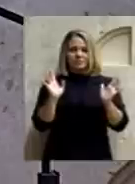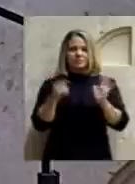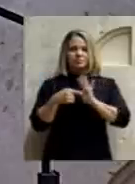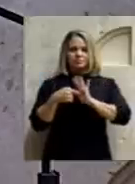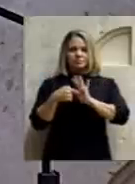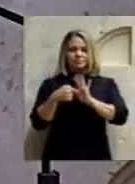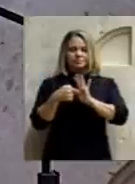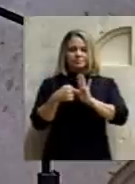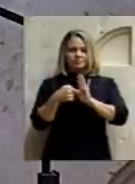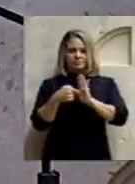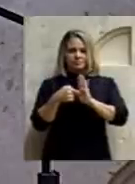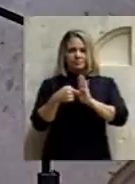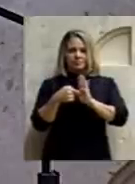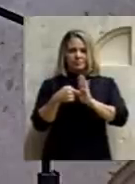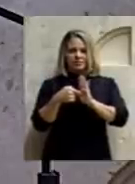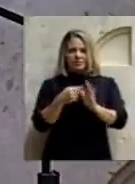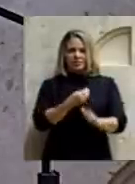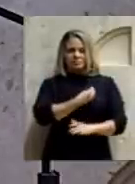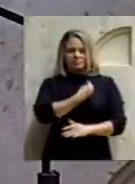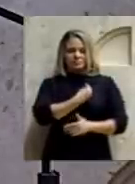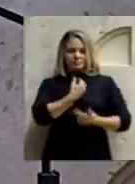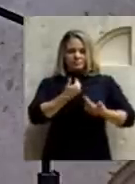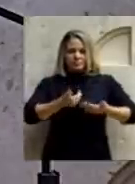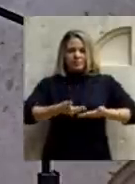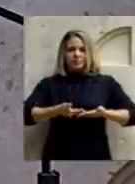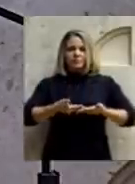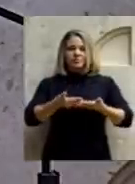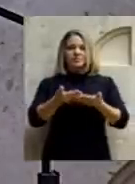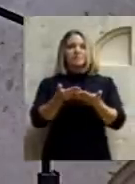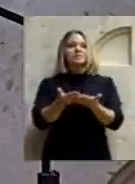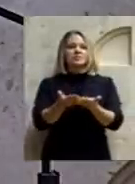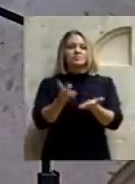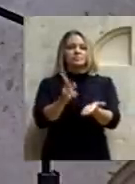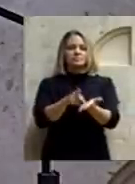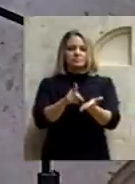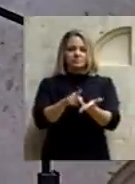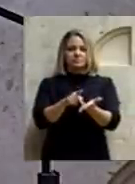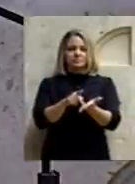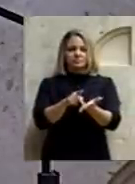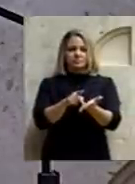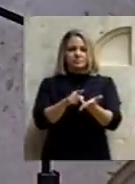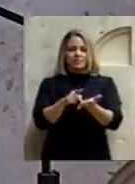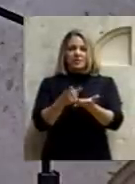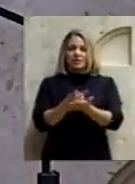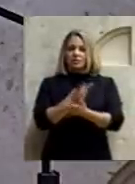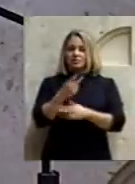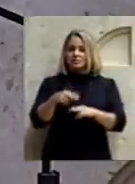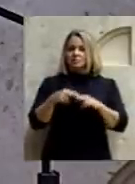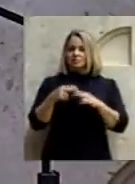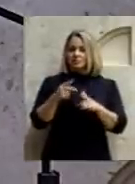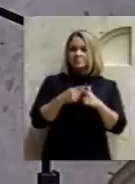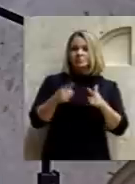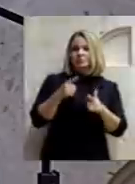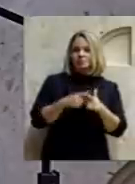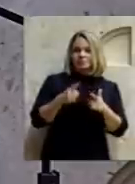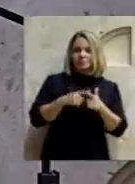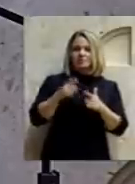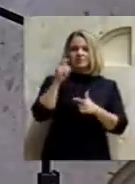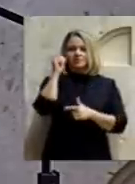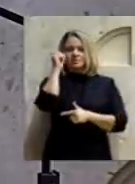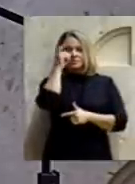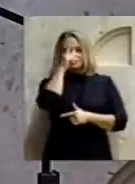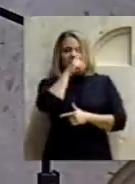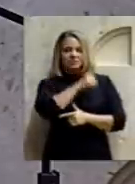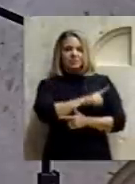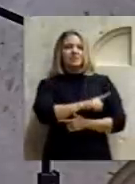isso, essa posição, evidentemente, decorrente das graves iniquidades